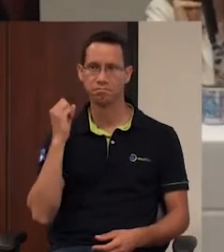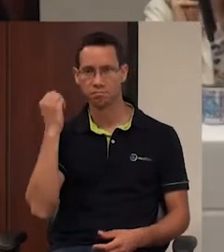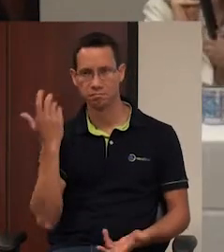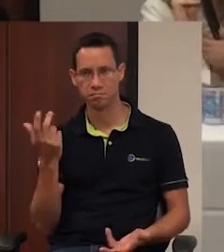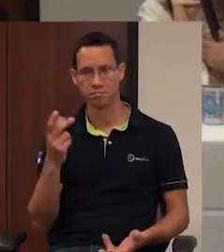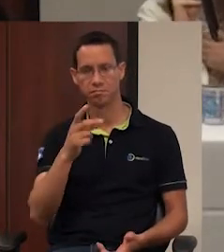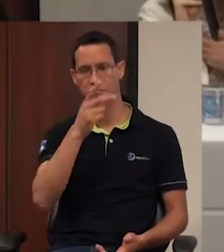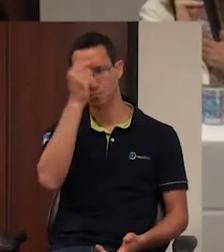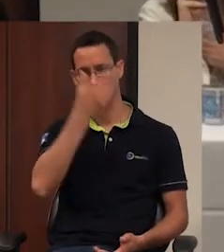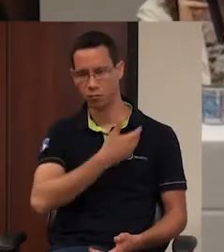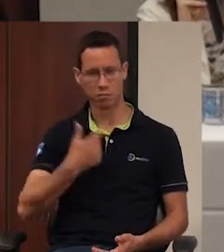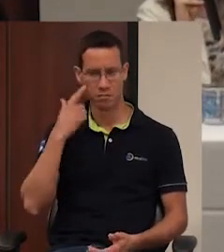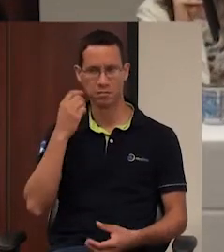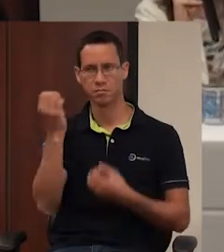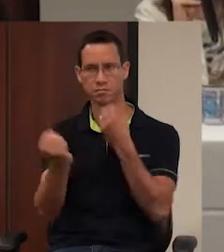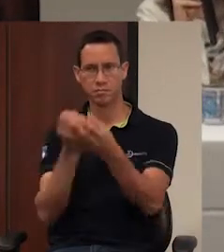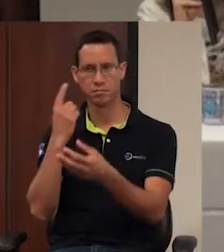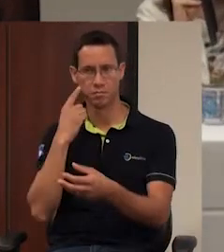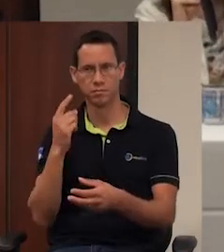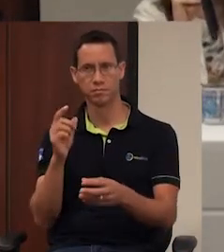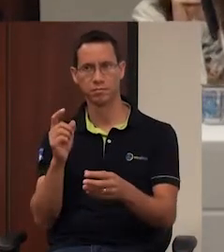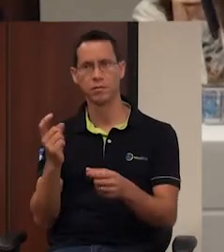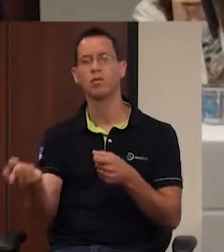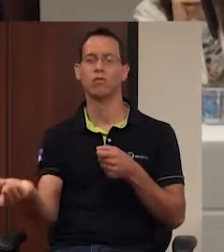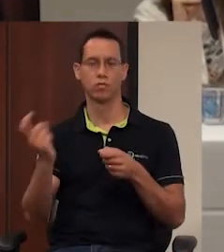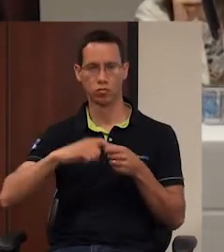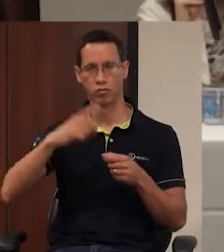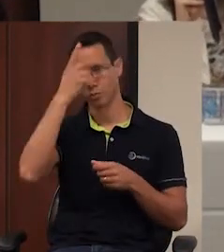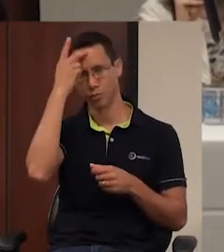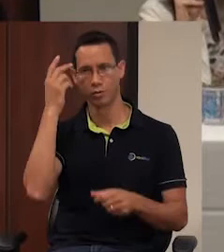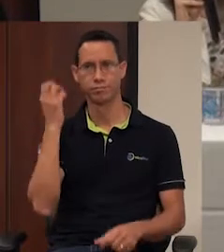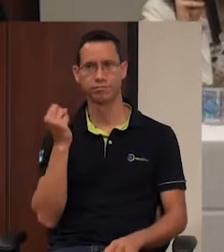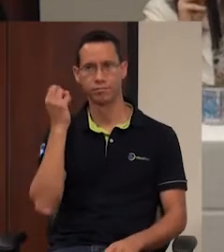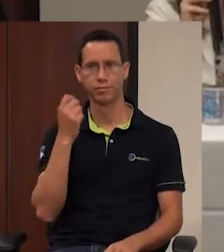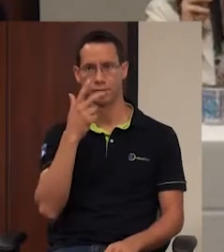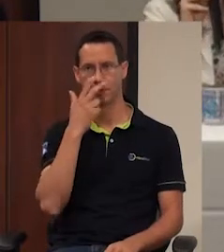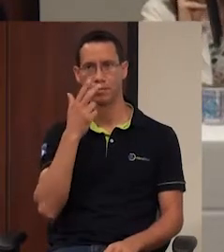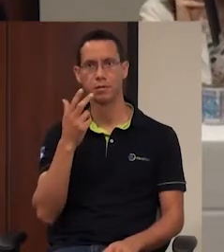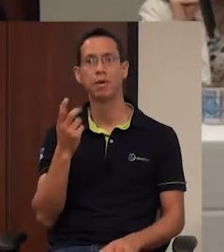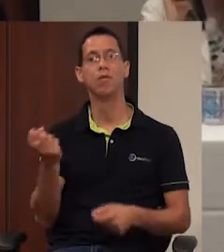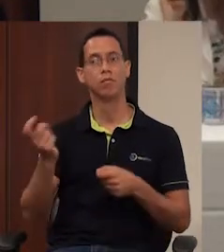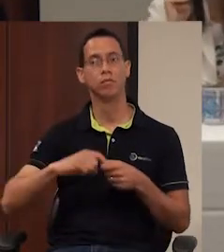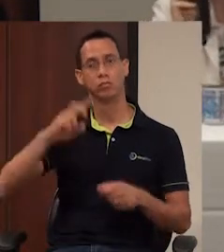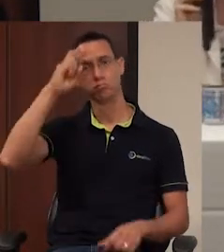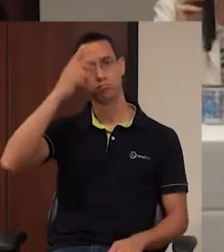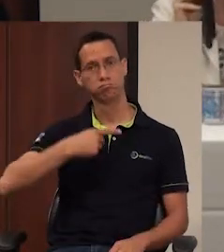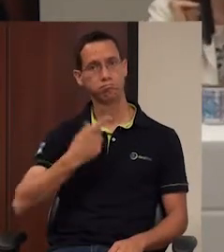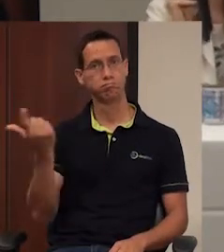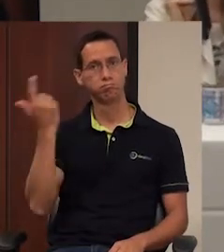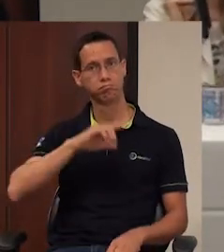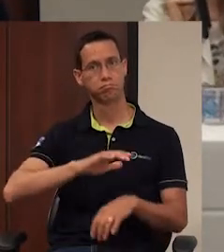governamental em função da sua situação. Quer dizer, voltaram a ser pessoas independentes, né, donas da sua própria